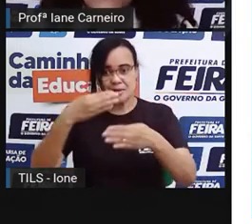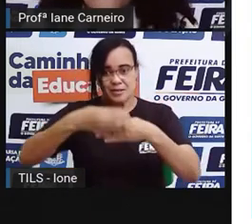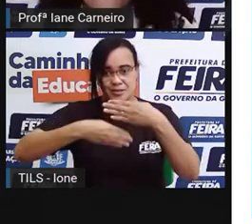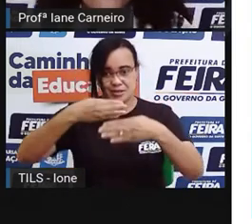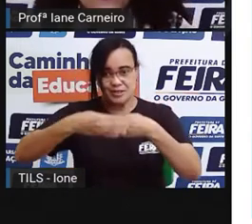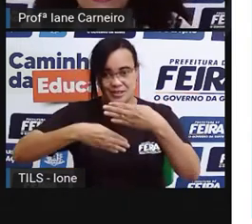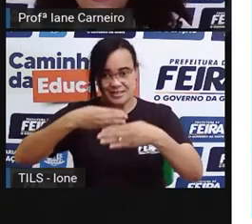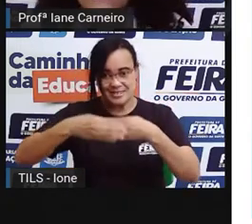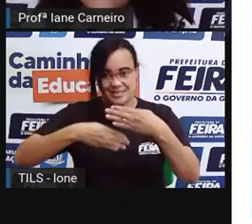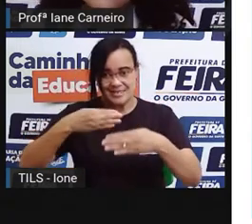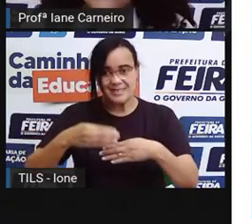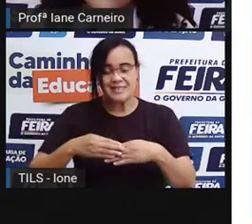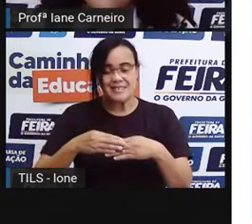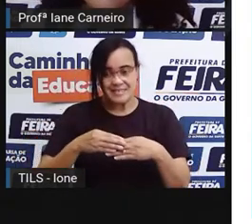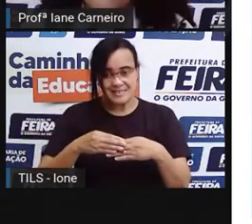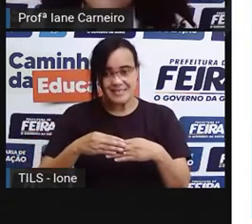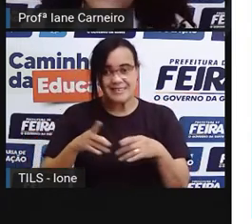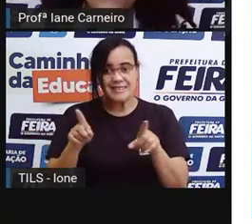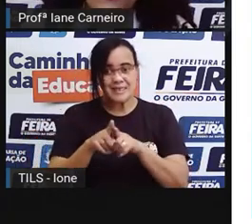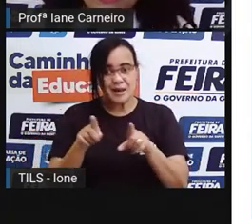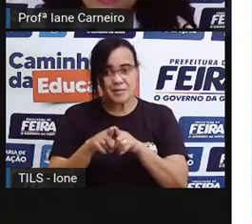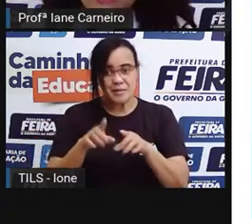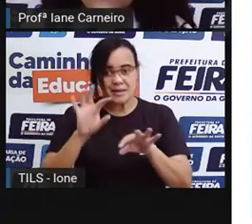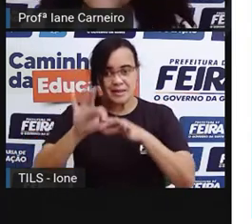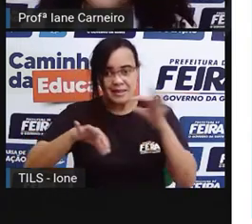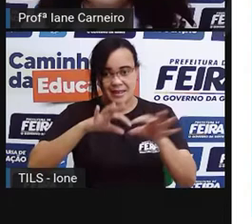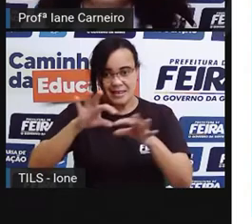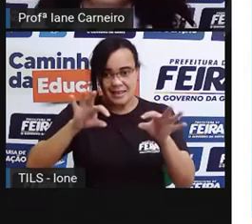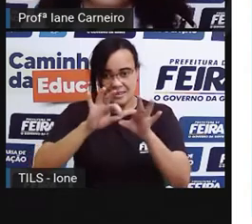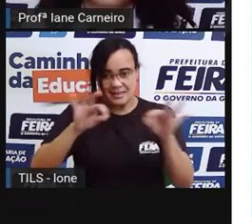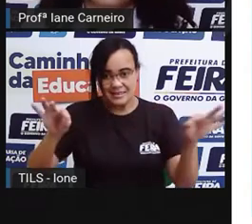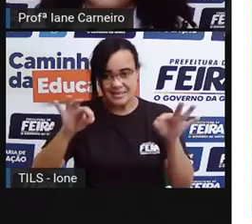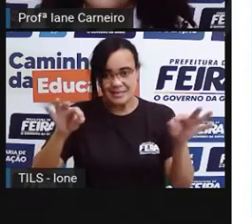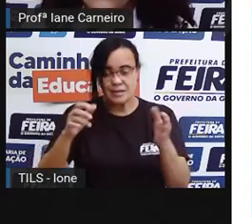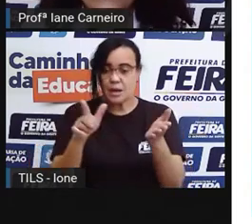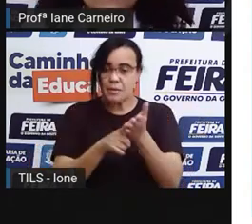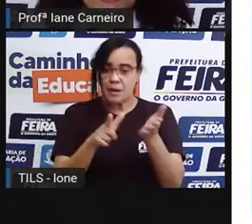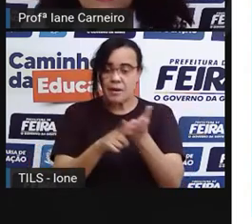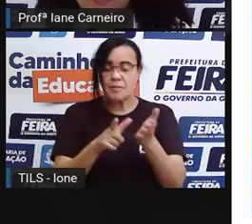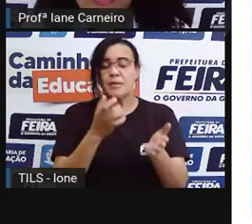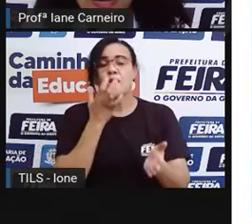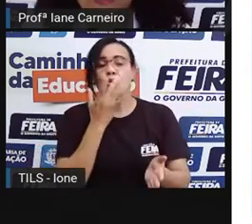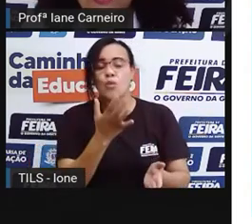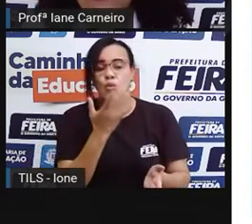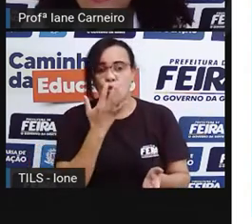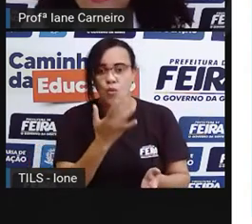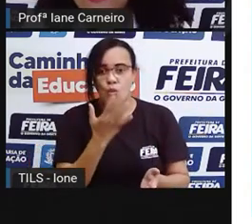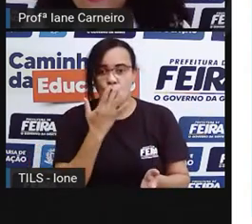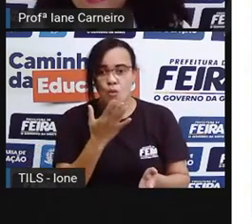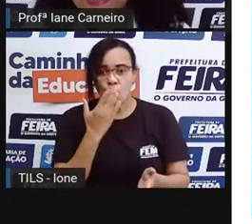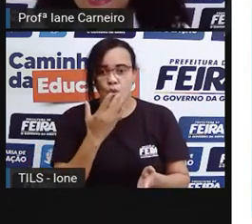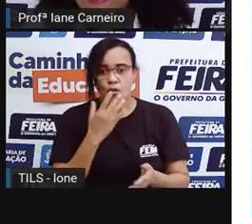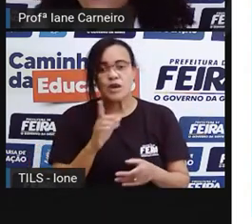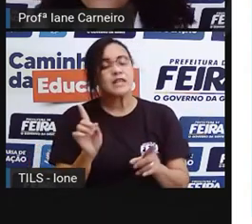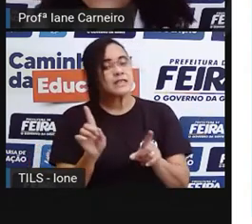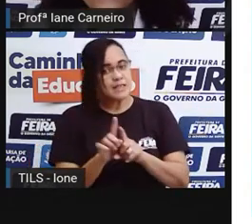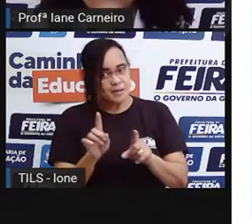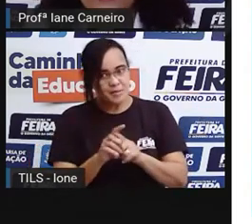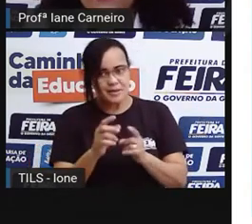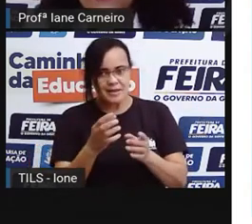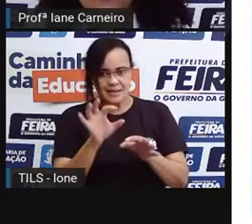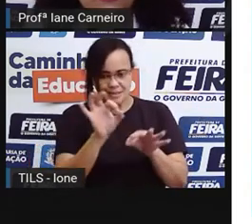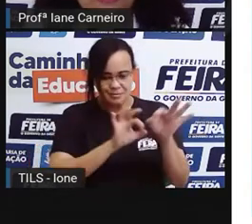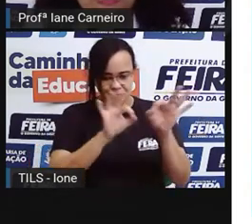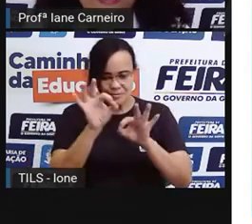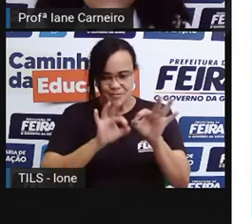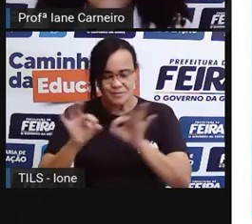higiênico, fitas, papel colorido, né, e coisas para decorar. O que vocês quiserem aí para